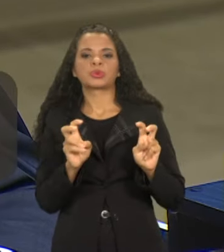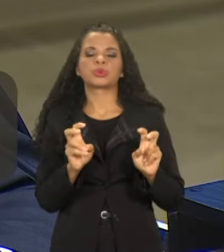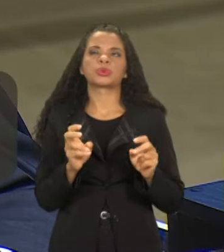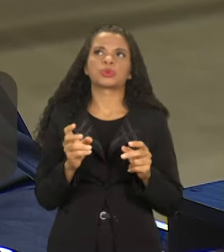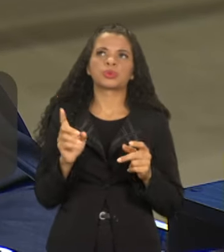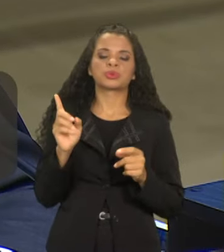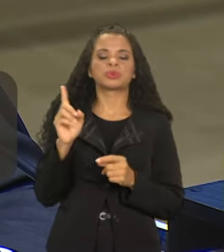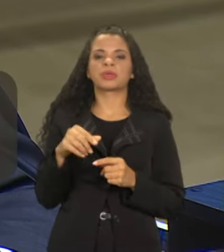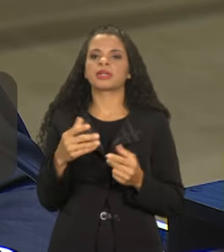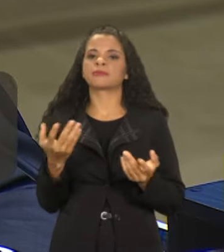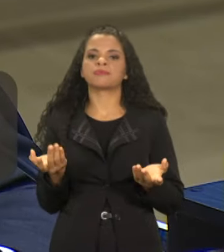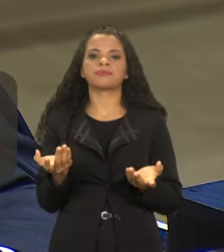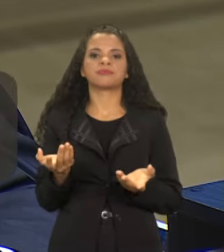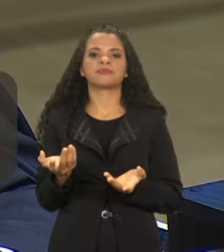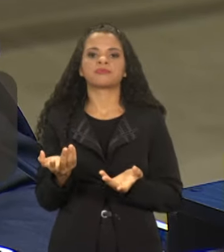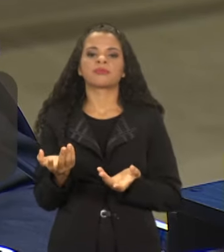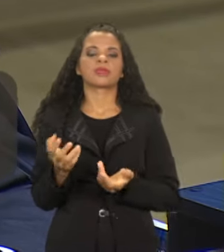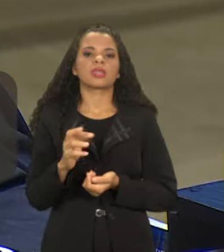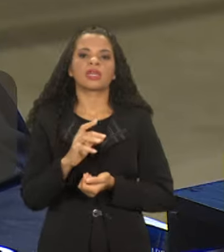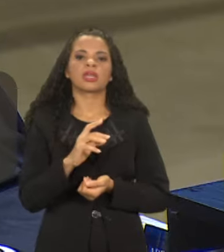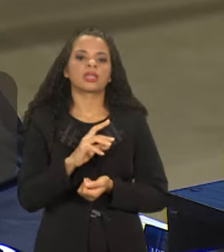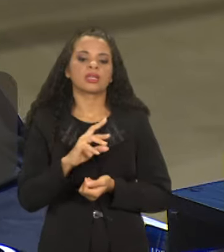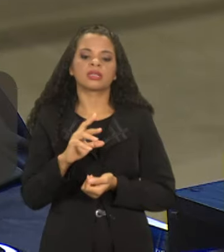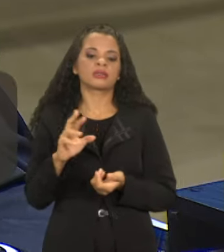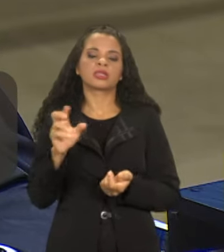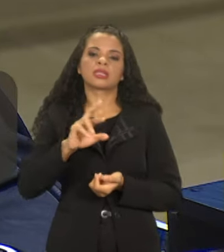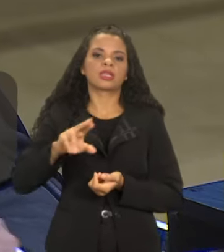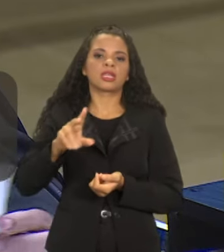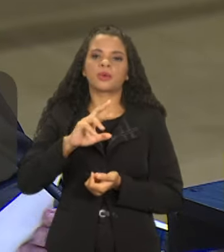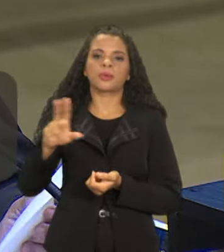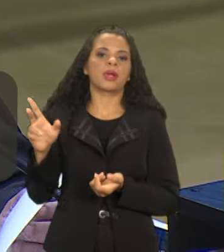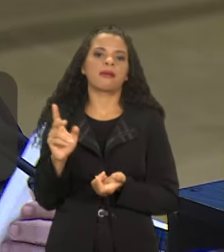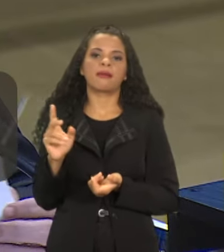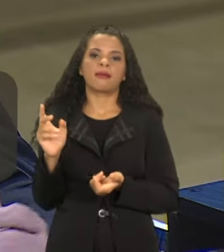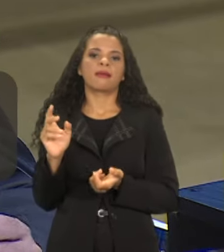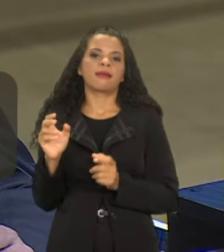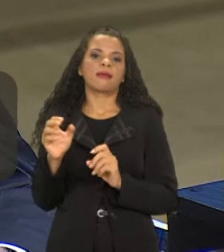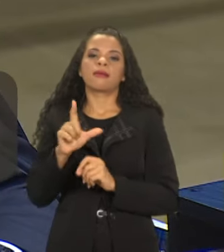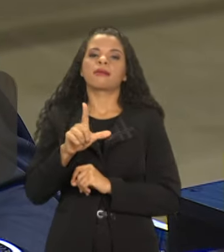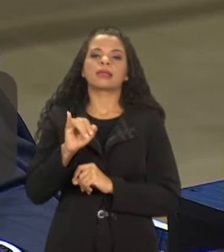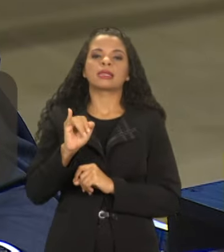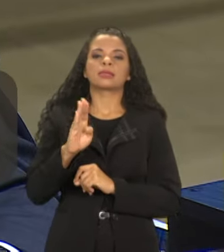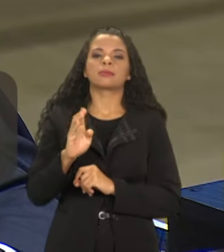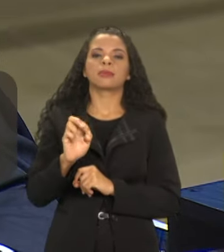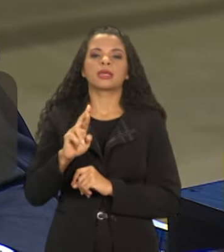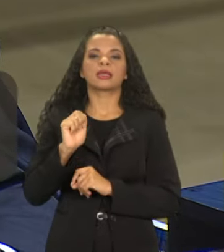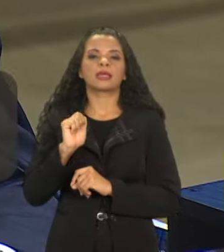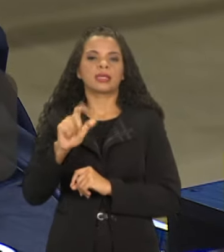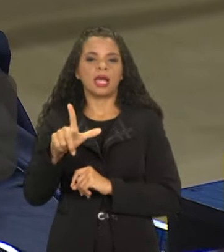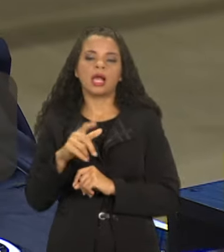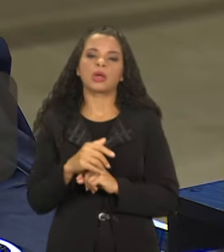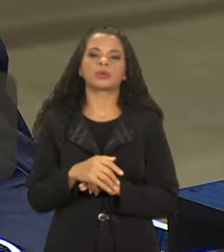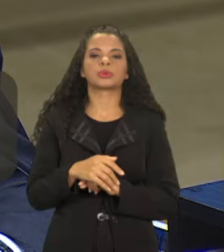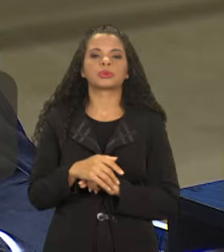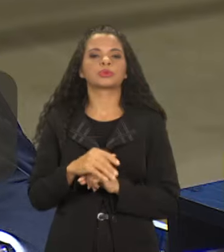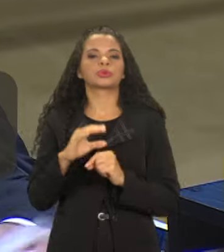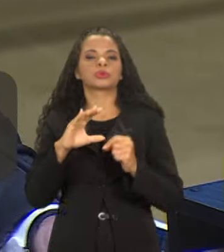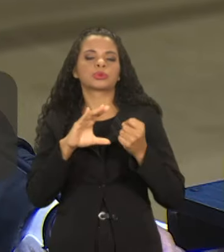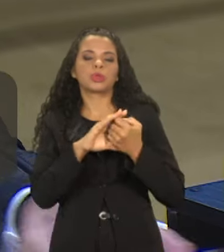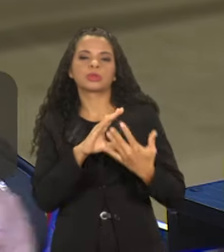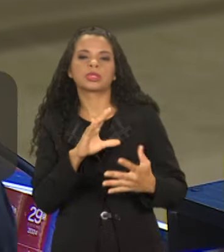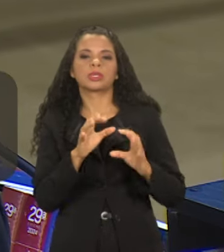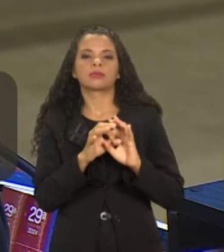volto a dizer, que sequer liberal é acerca dos contornos dos direitos de liberdade, levam a este